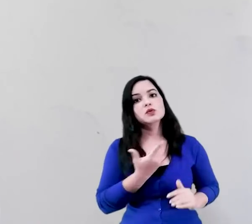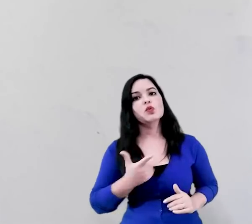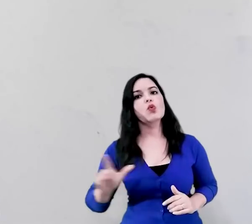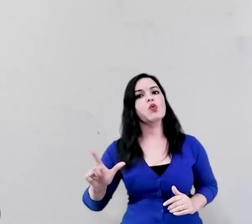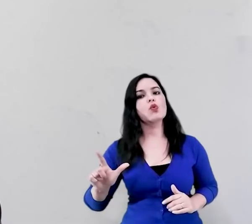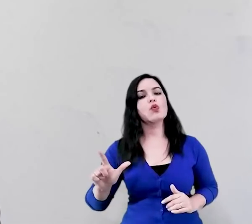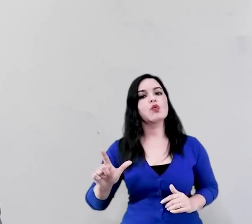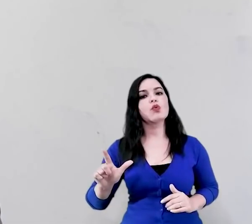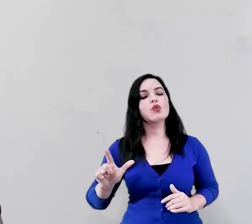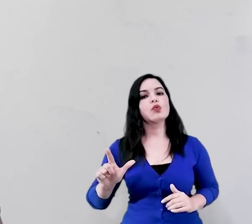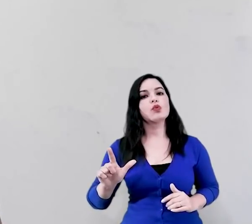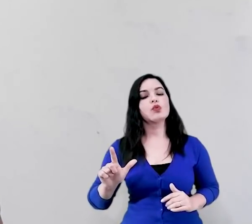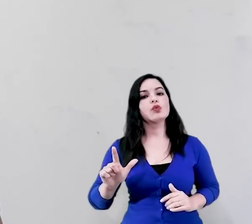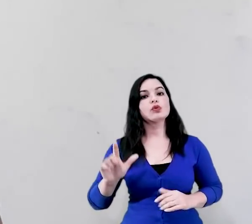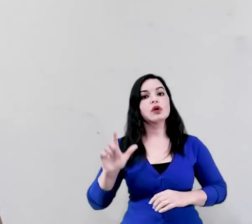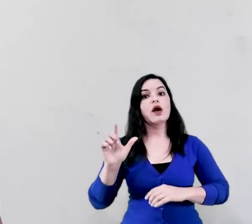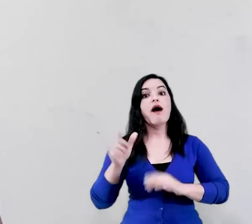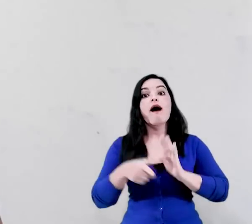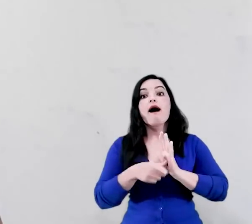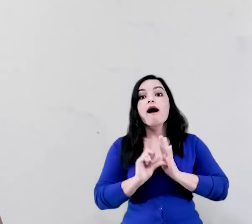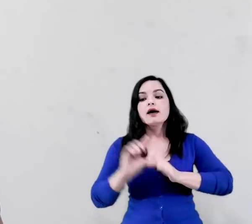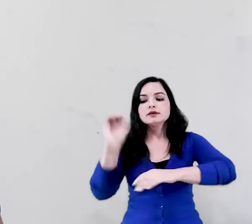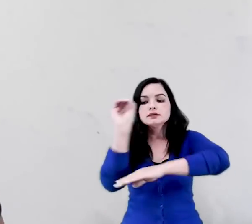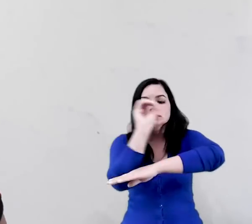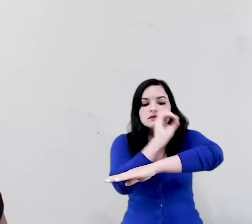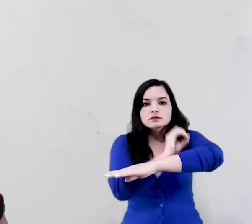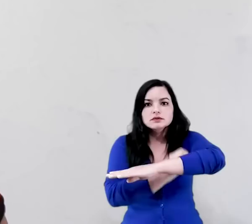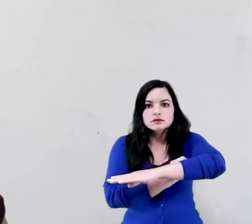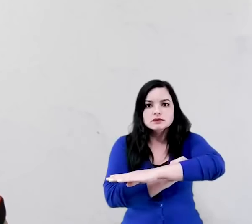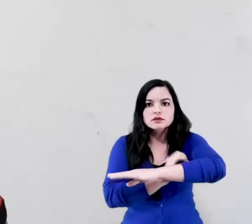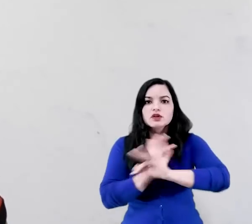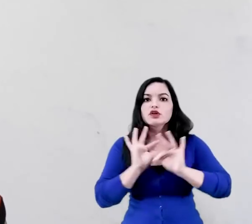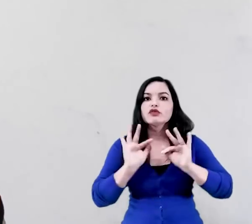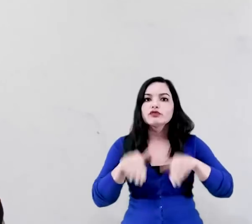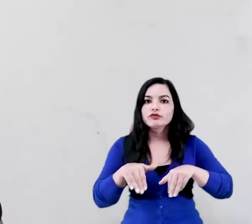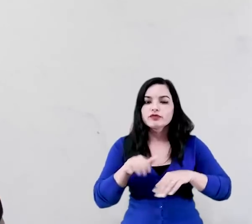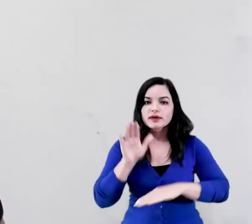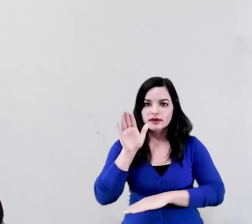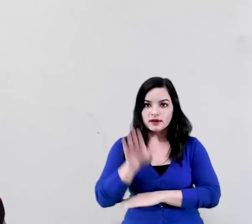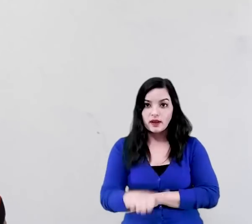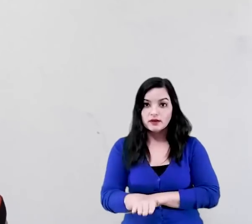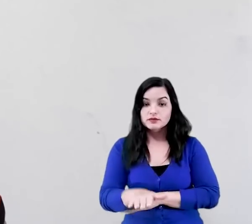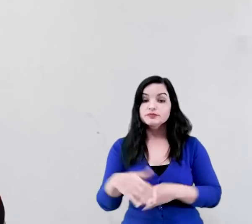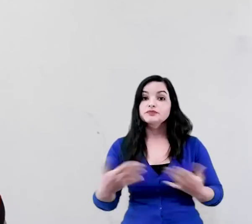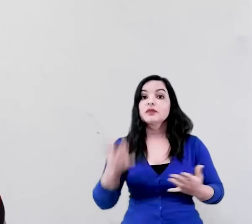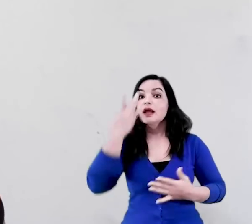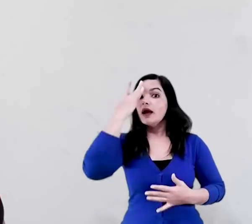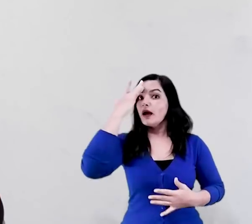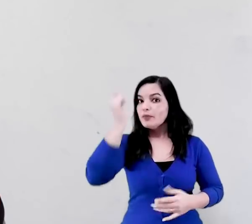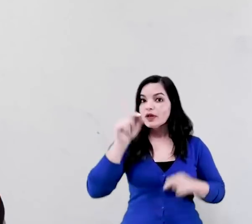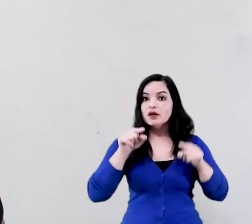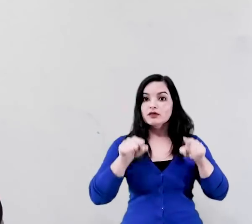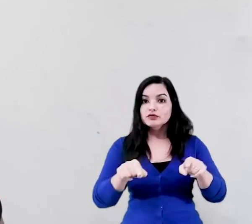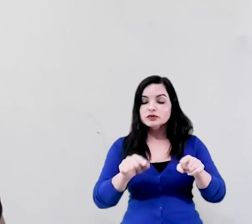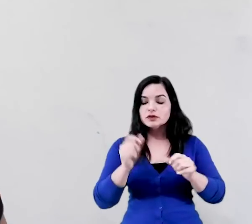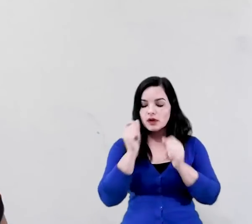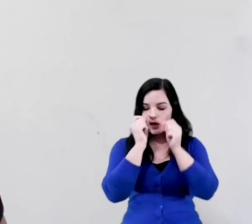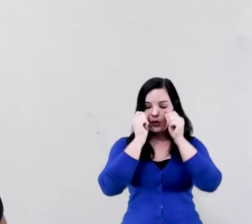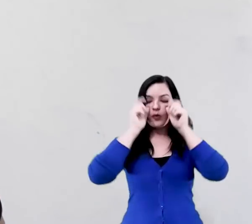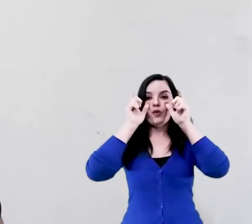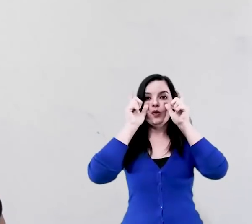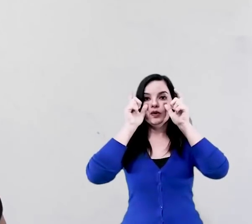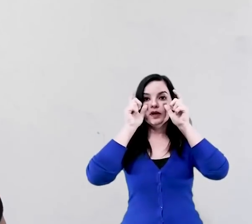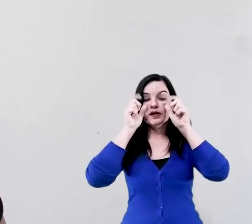final da tarde, antes do pôr do sol. Aí amanhã, quando você acordar, se o sol